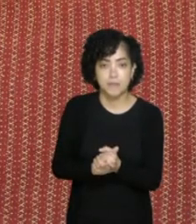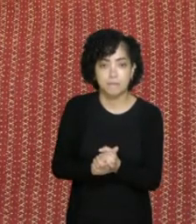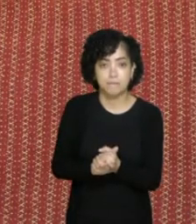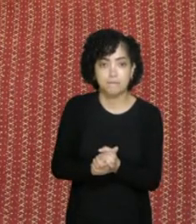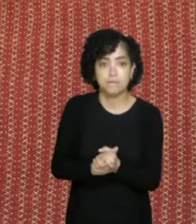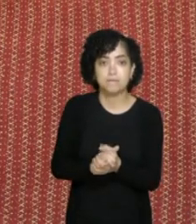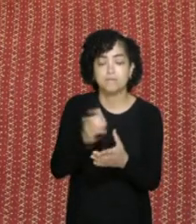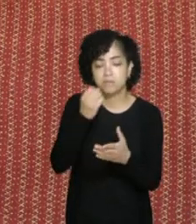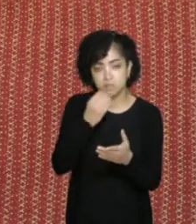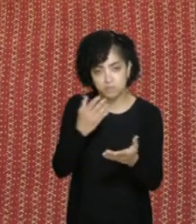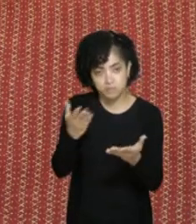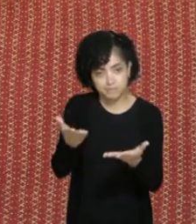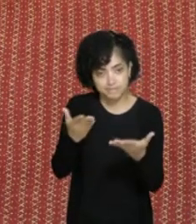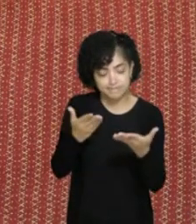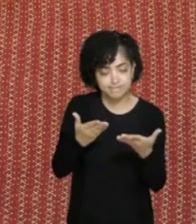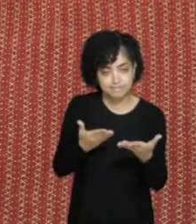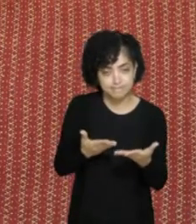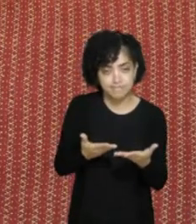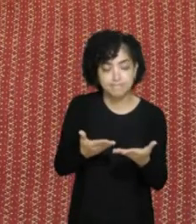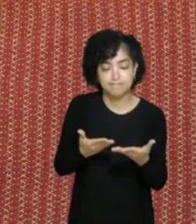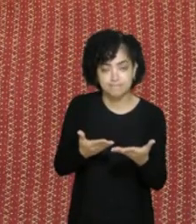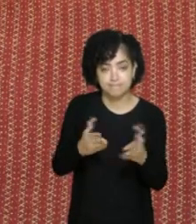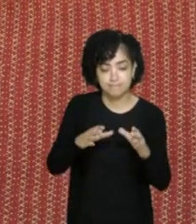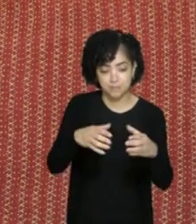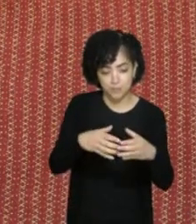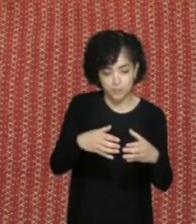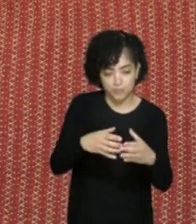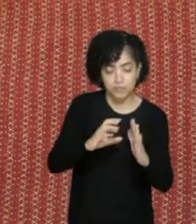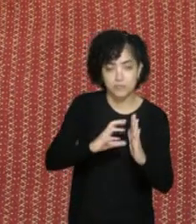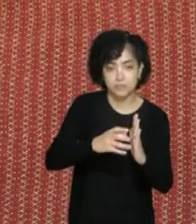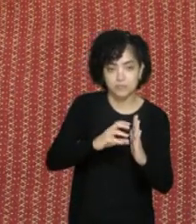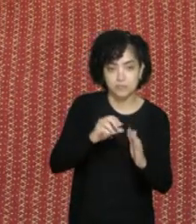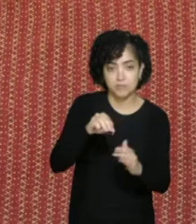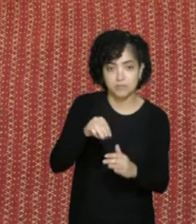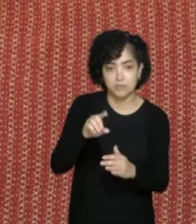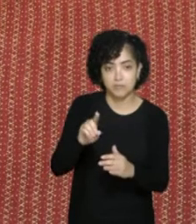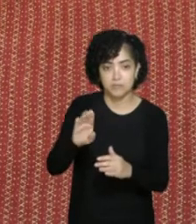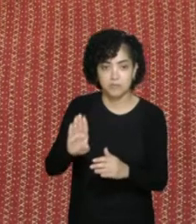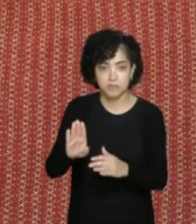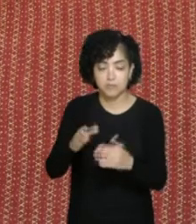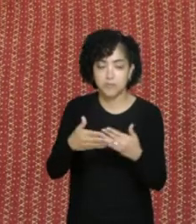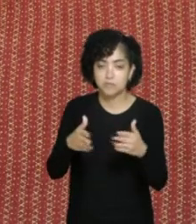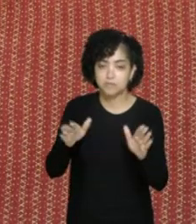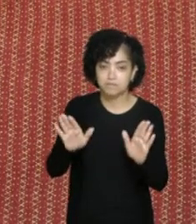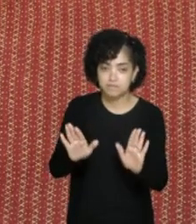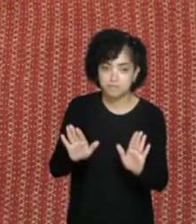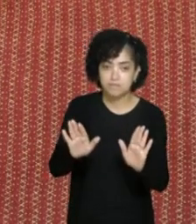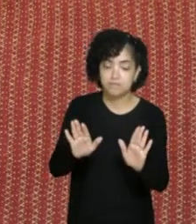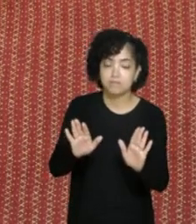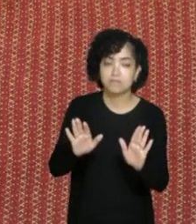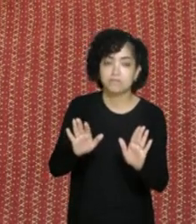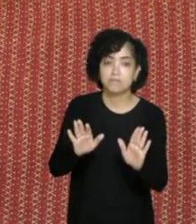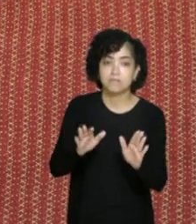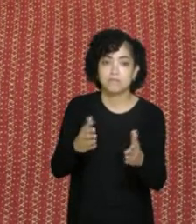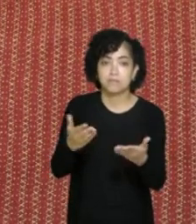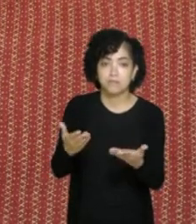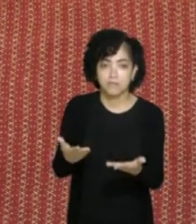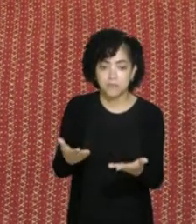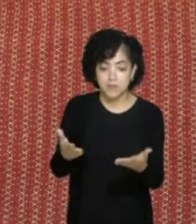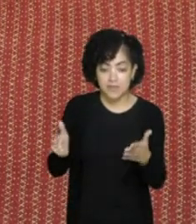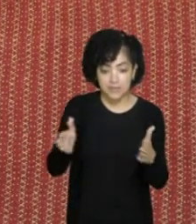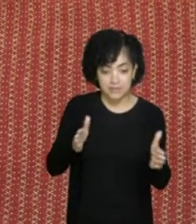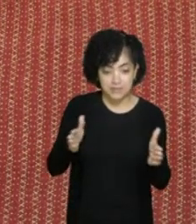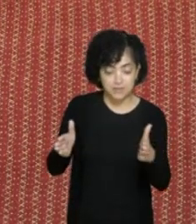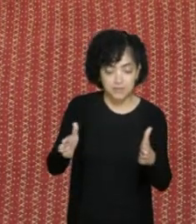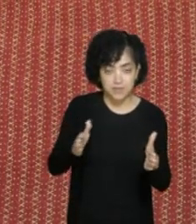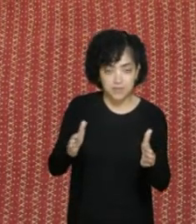seja bem-vindo a essa casa e a bancada do MDB te recebe aqui de braços abertos. Neste período, conte